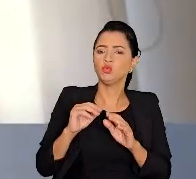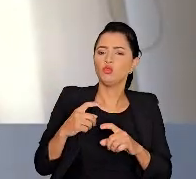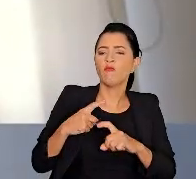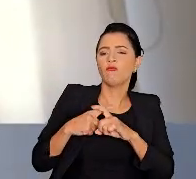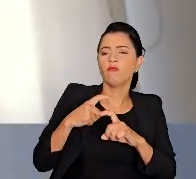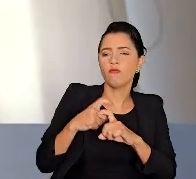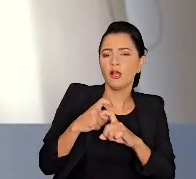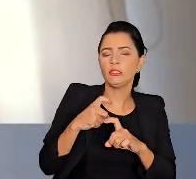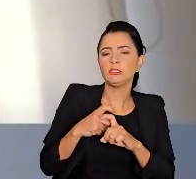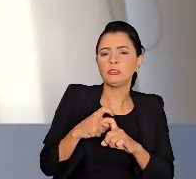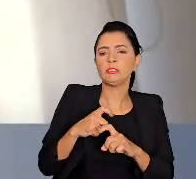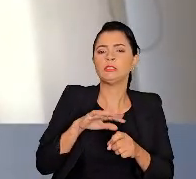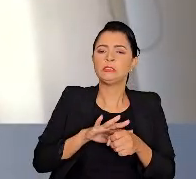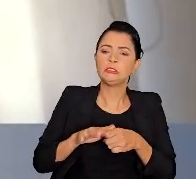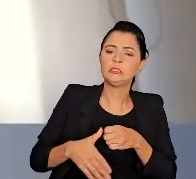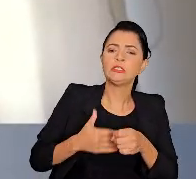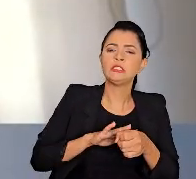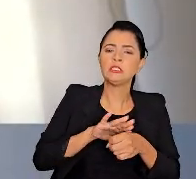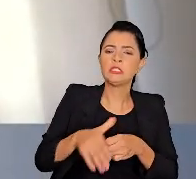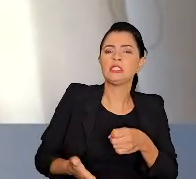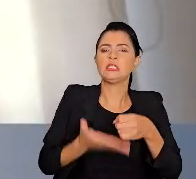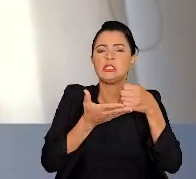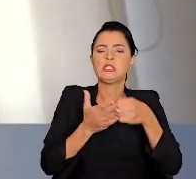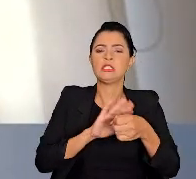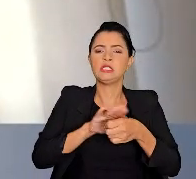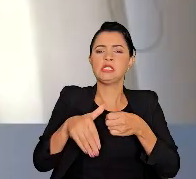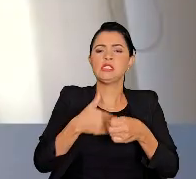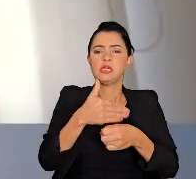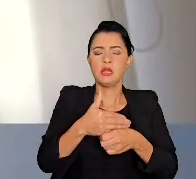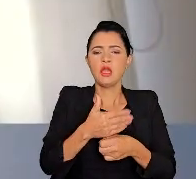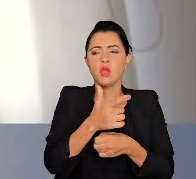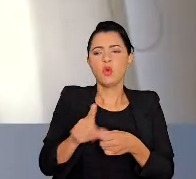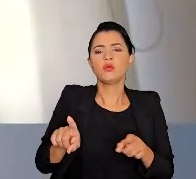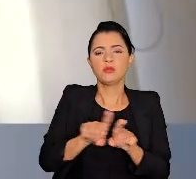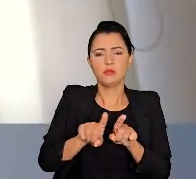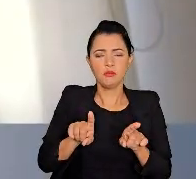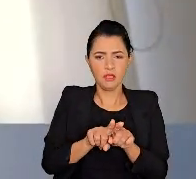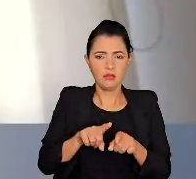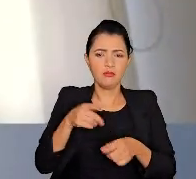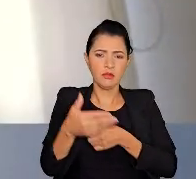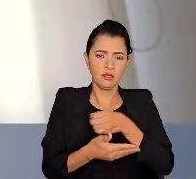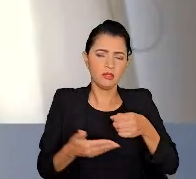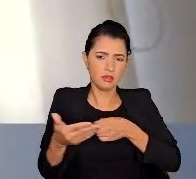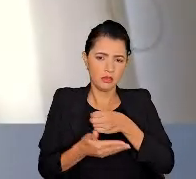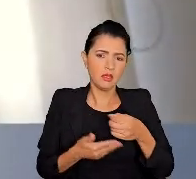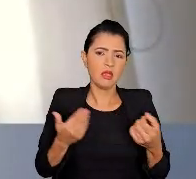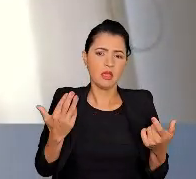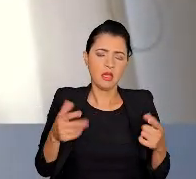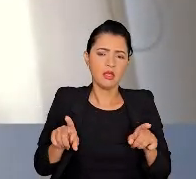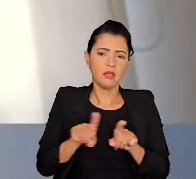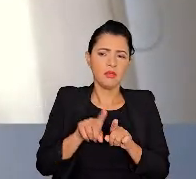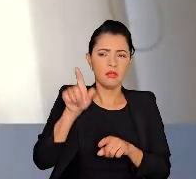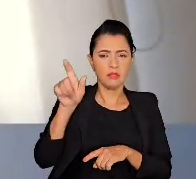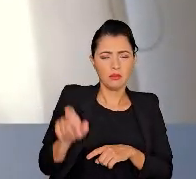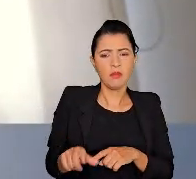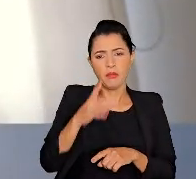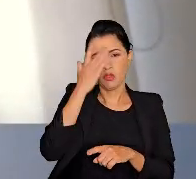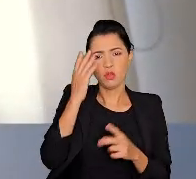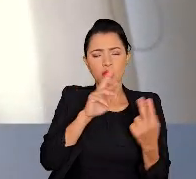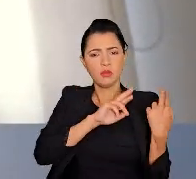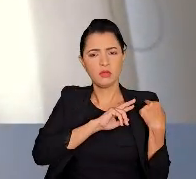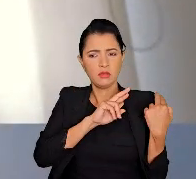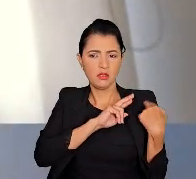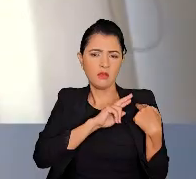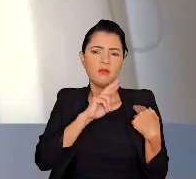reforçadas pelas consequências históricas dos atos em que se baseiam. Explícita conduta do agente responsável pelo